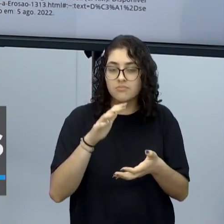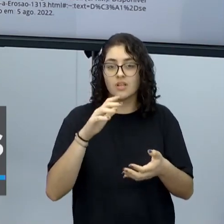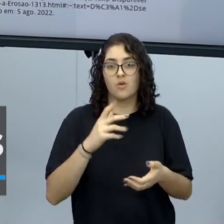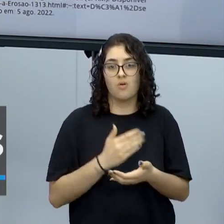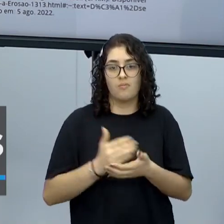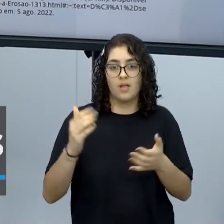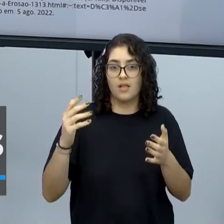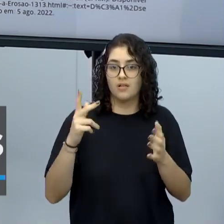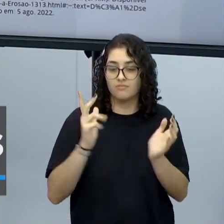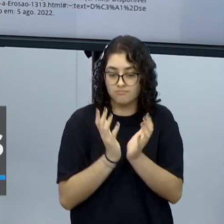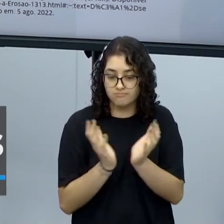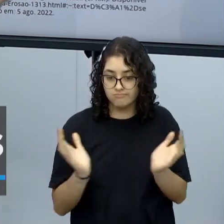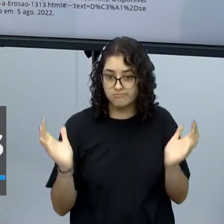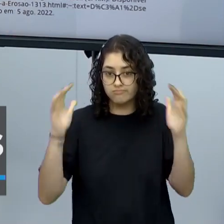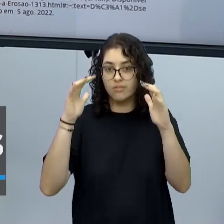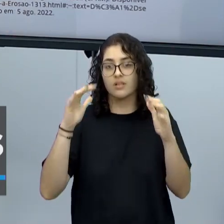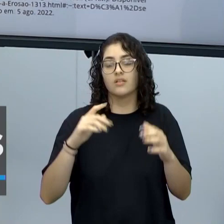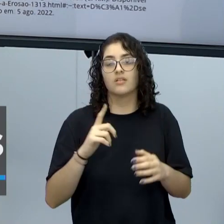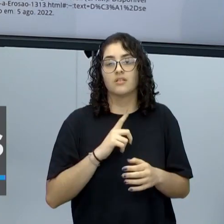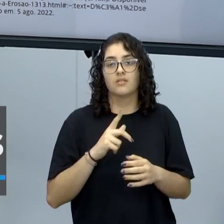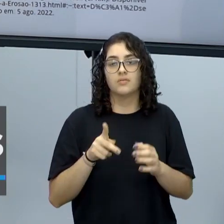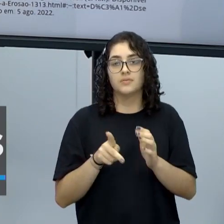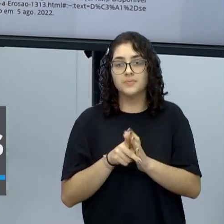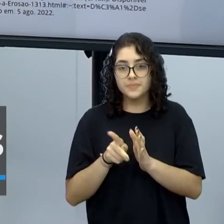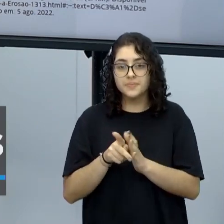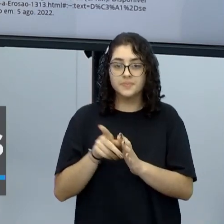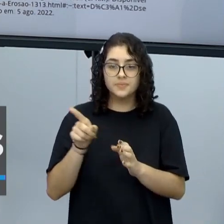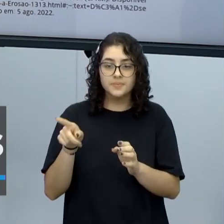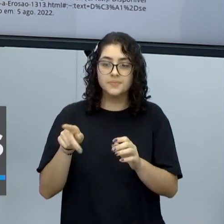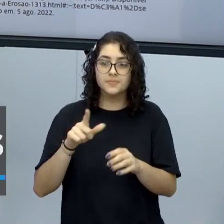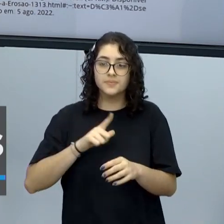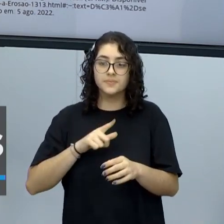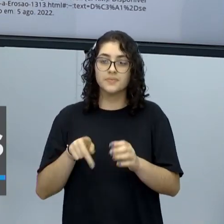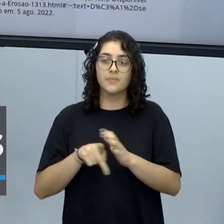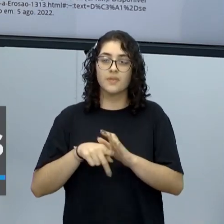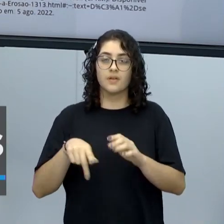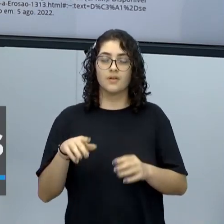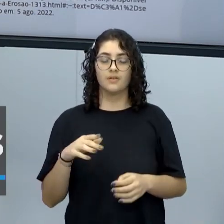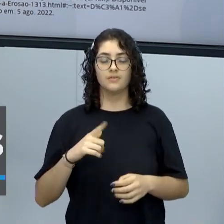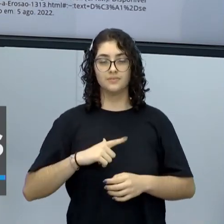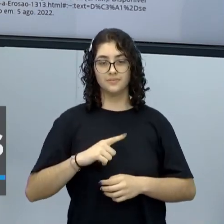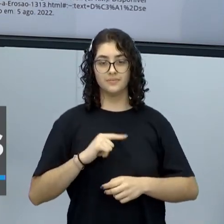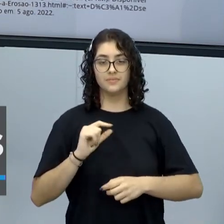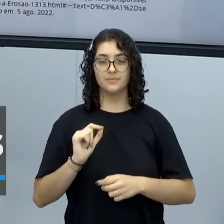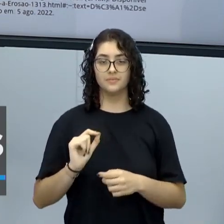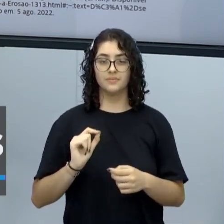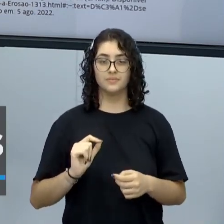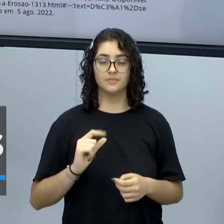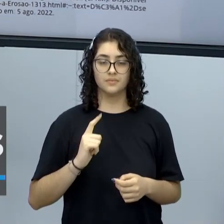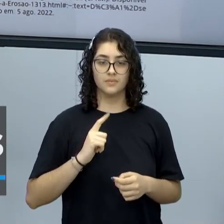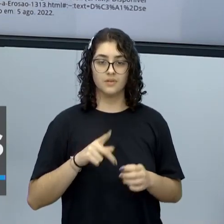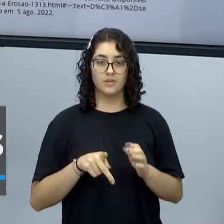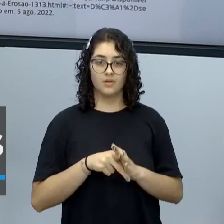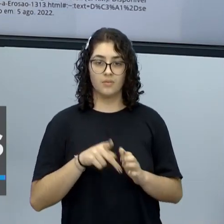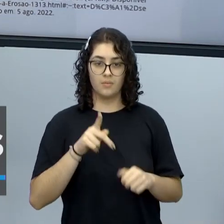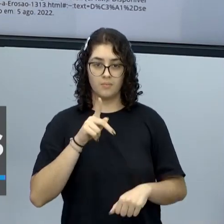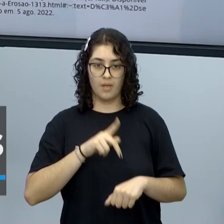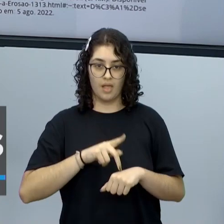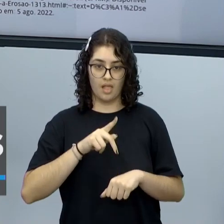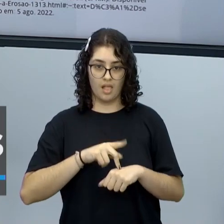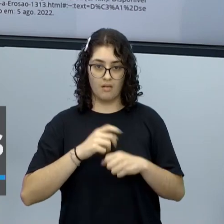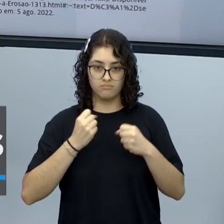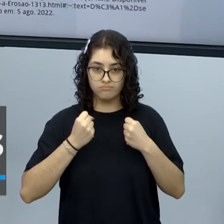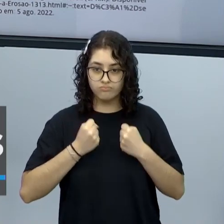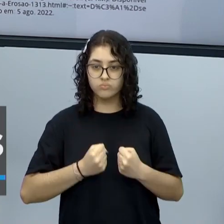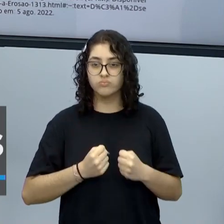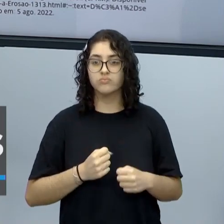aí a gente tem a compactação e cimentização aí desses sedimentos que vão fazer com que ele forme uma rocha sólida,